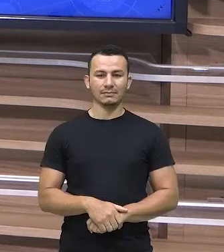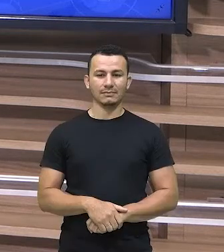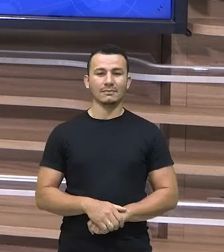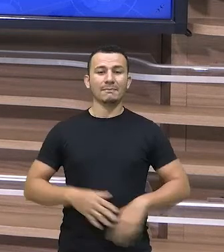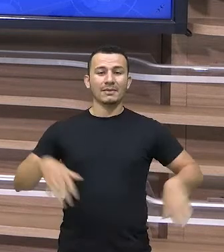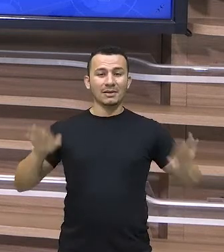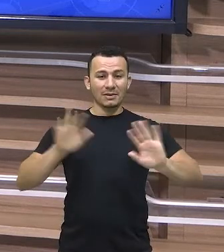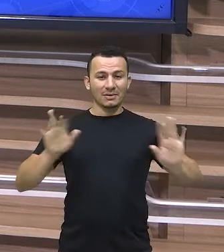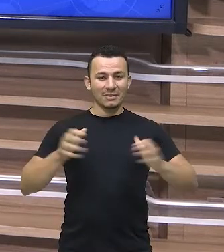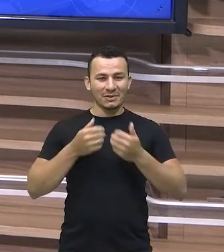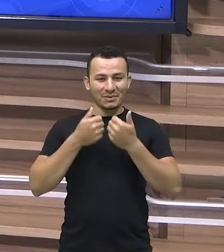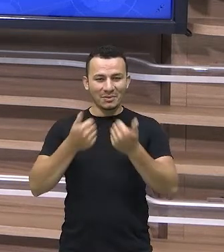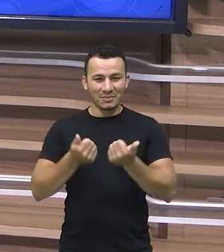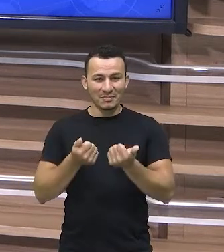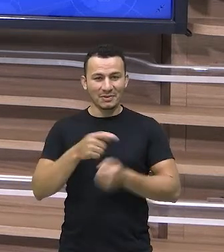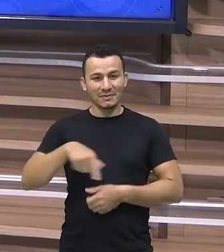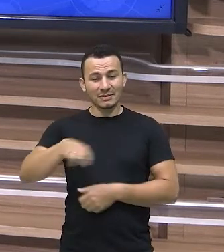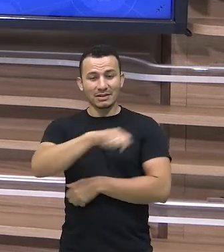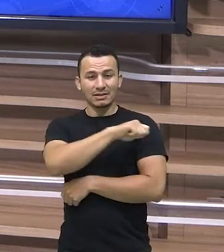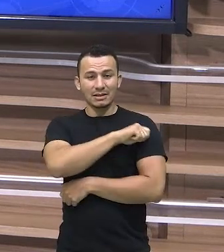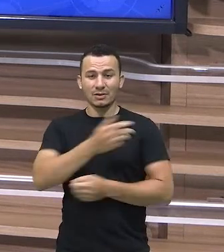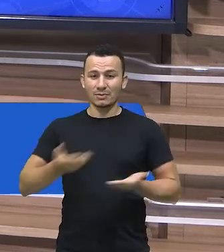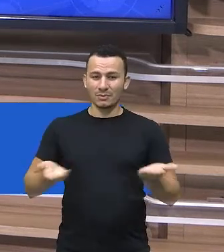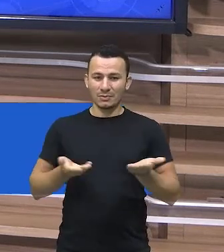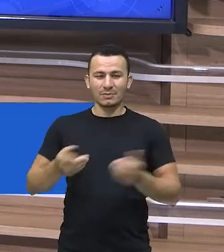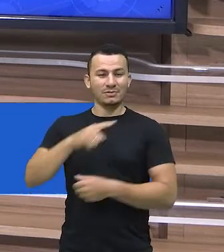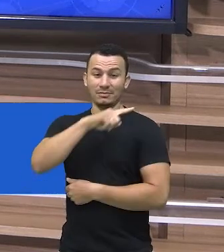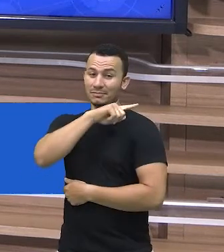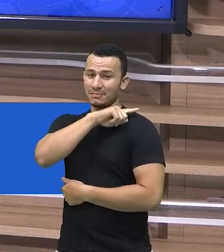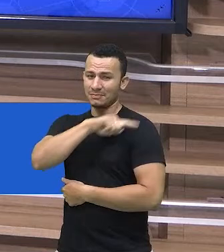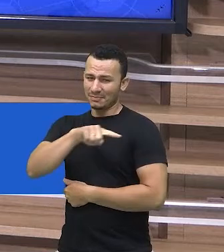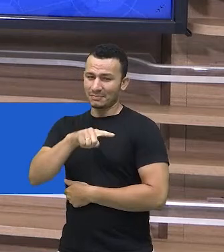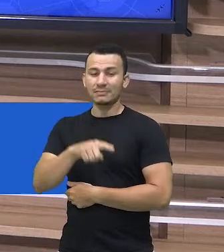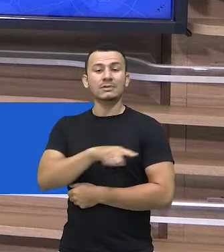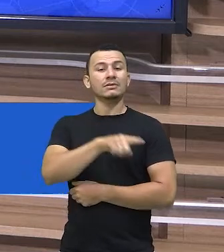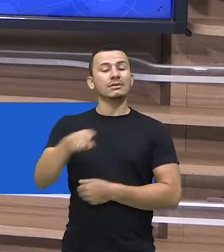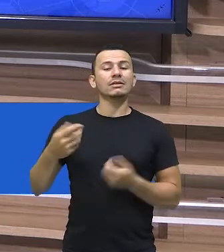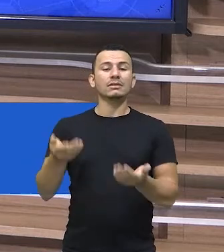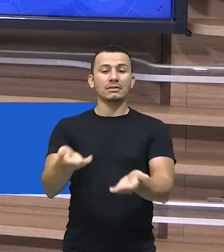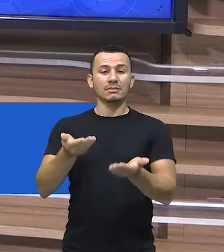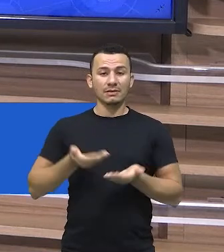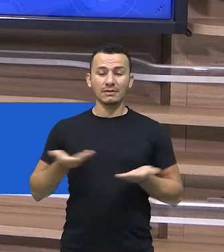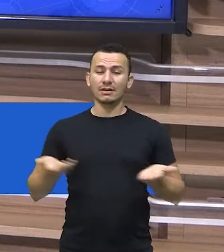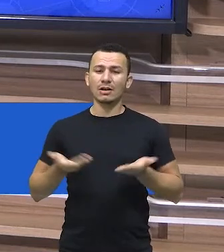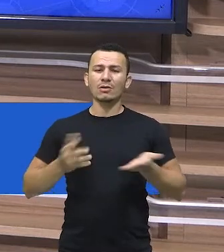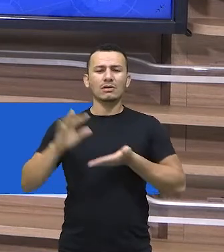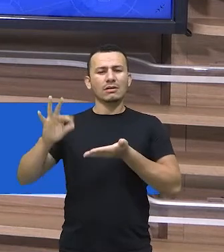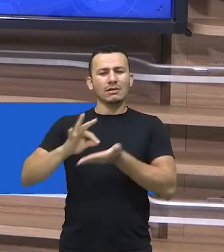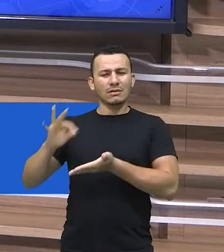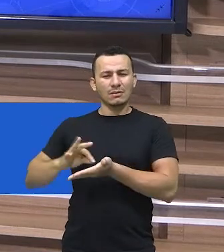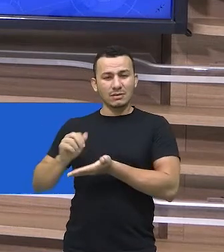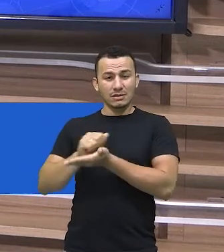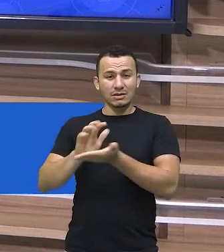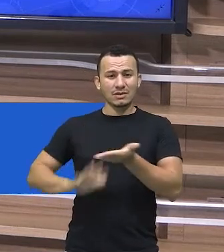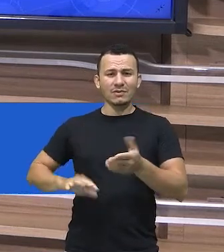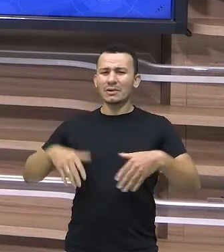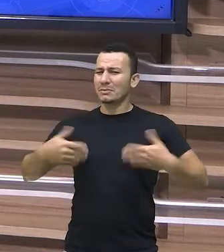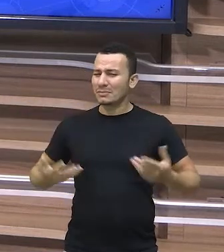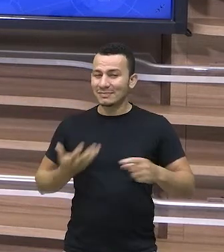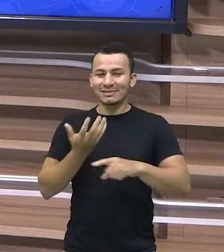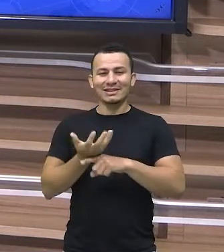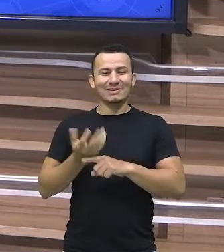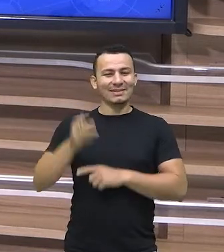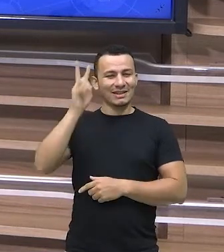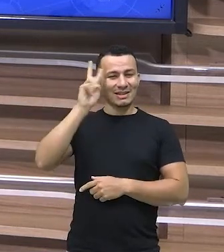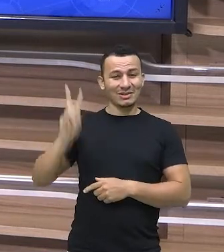Olá, queridos alunos da primeira série do ensino médio, sejam bem-vindos agora à correção do Exercitando de História.